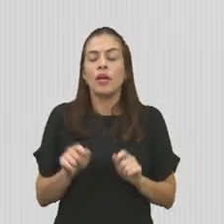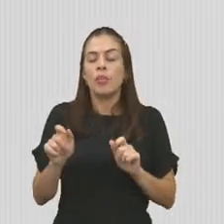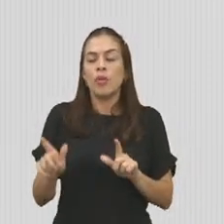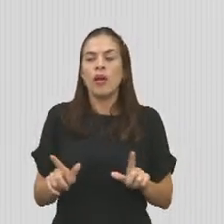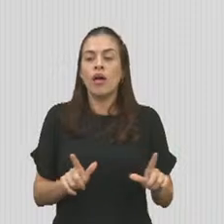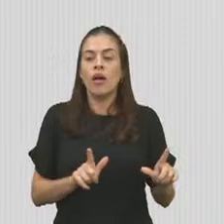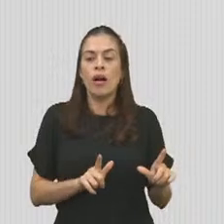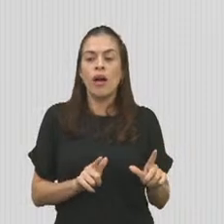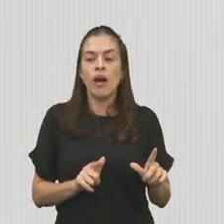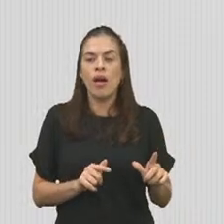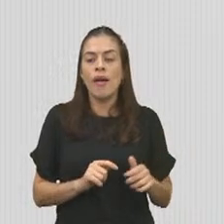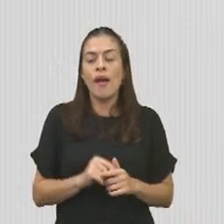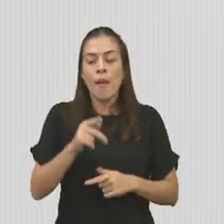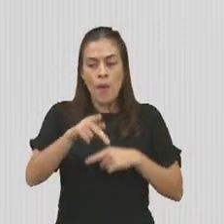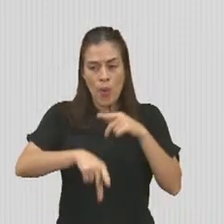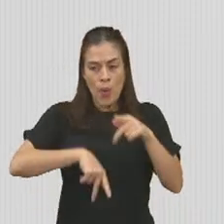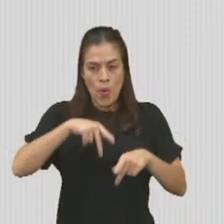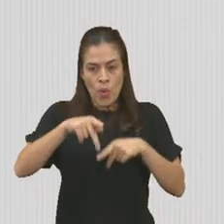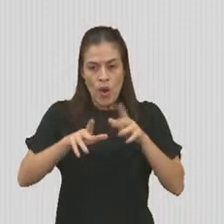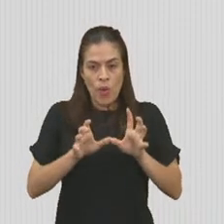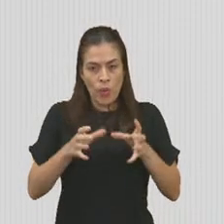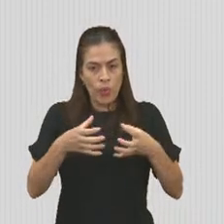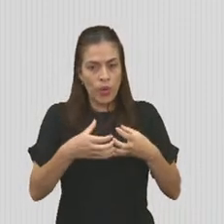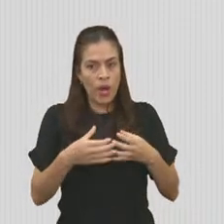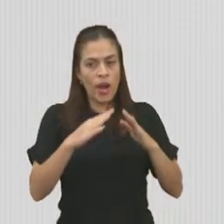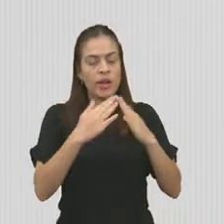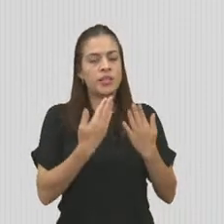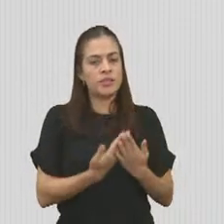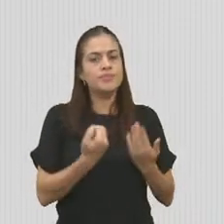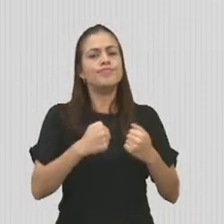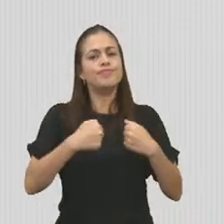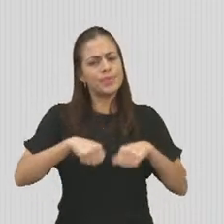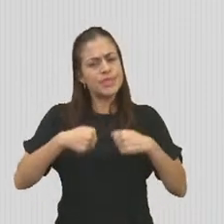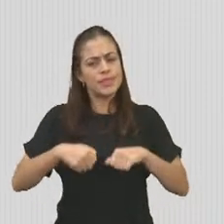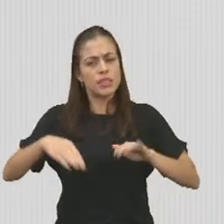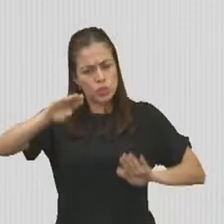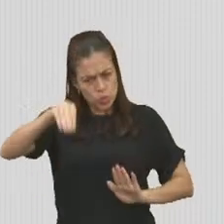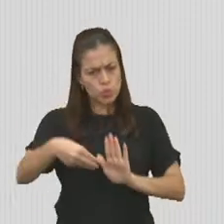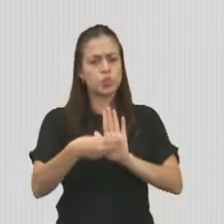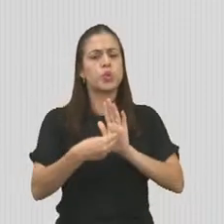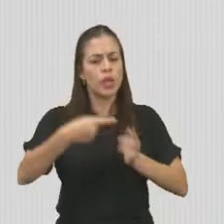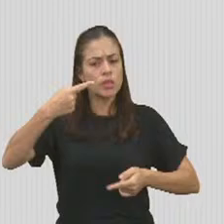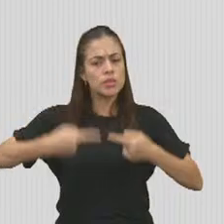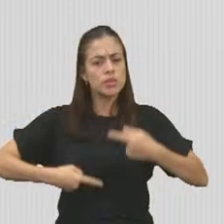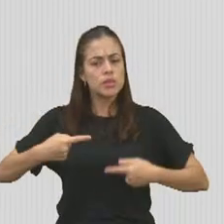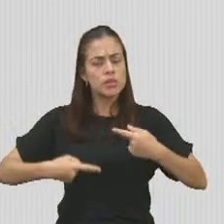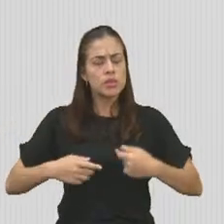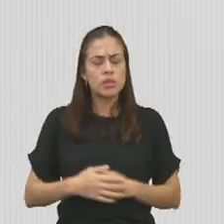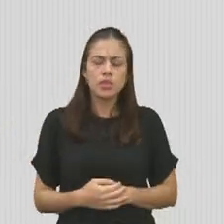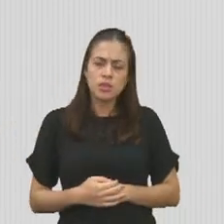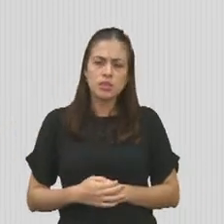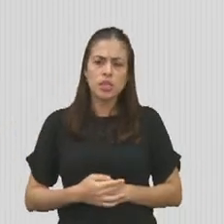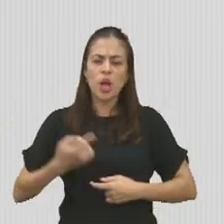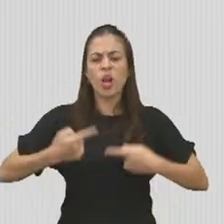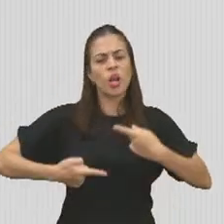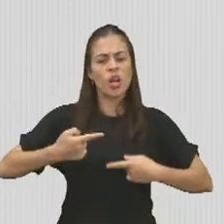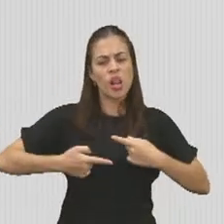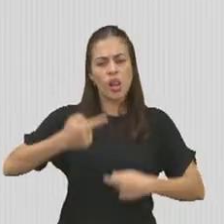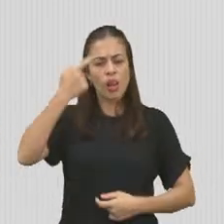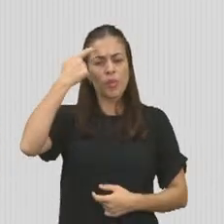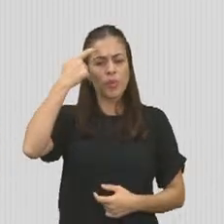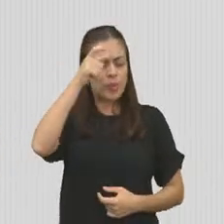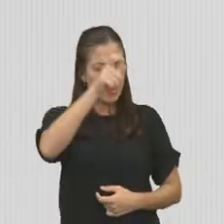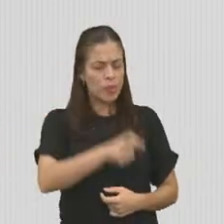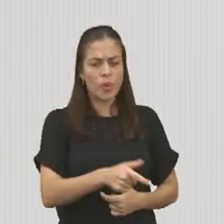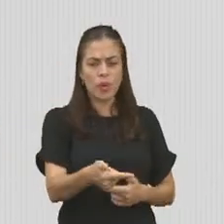slide, aí no último ponto, que a população e a comunidade escolar precisam ser incluídas nesses debates. Se a gente faz um debate sem considerar o que está